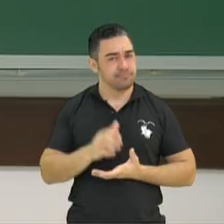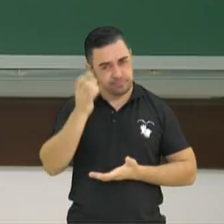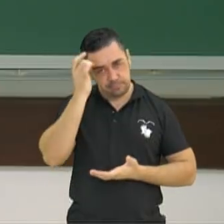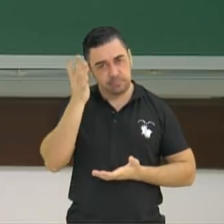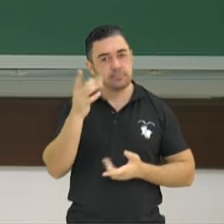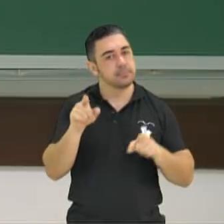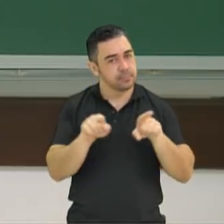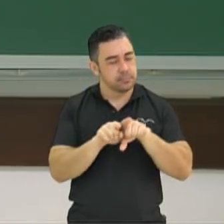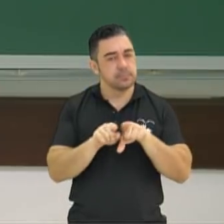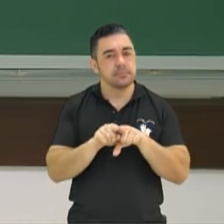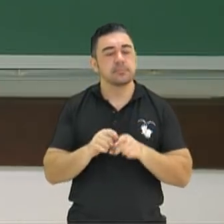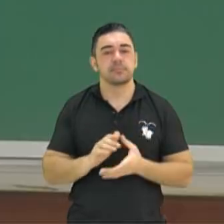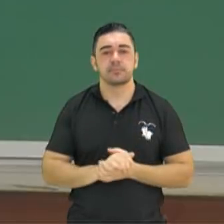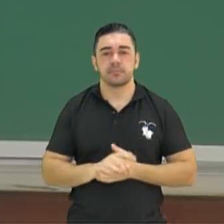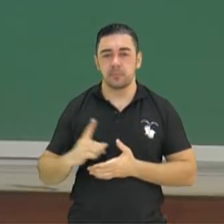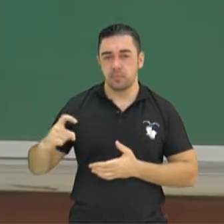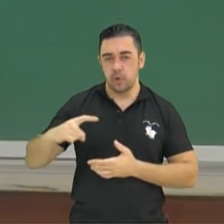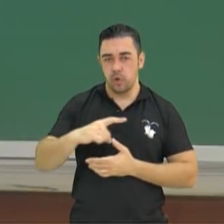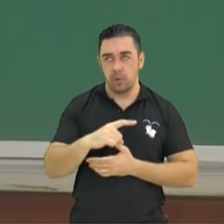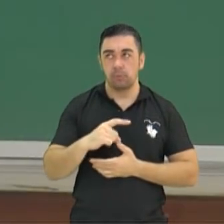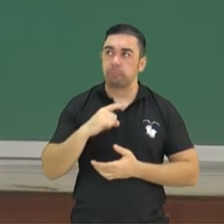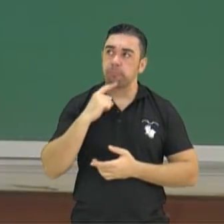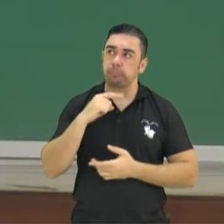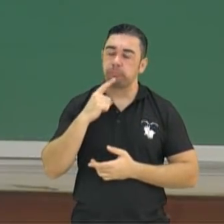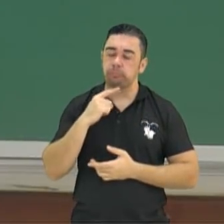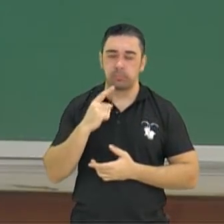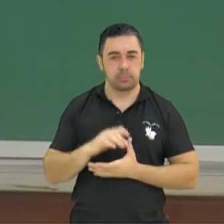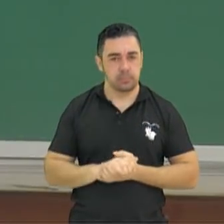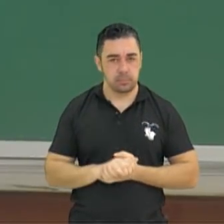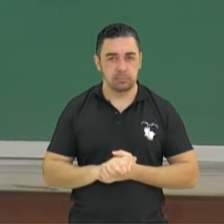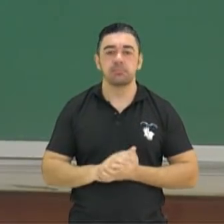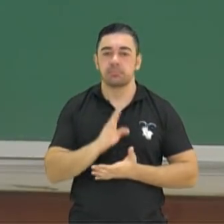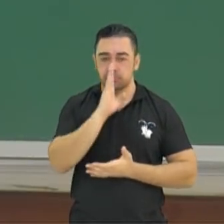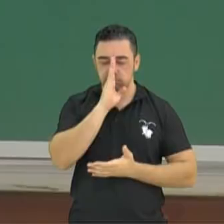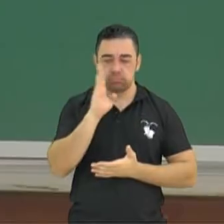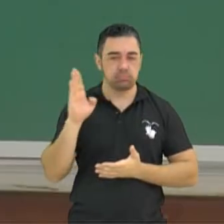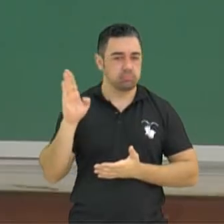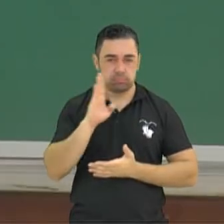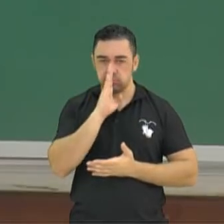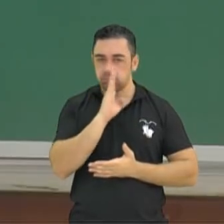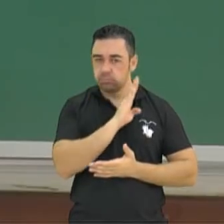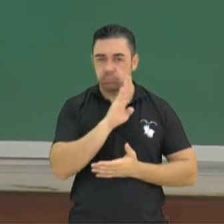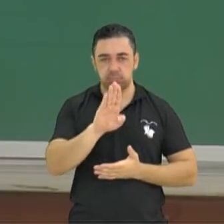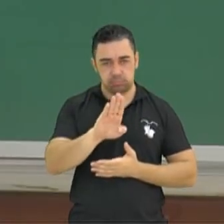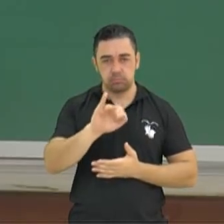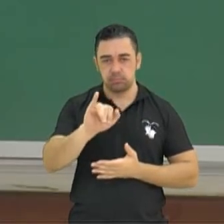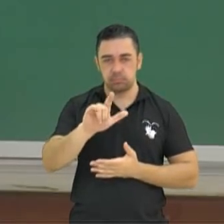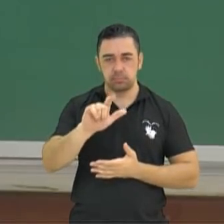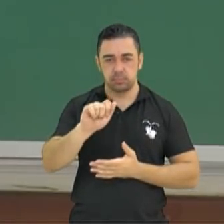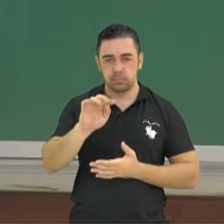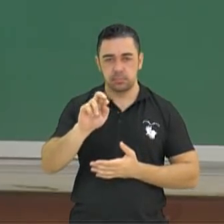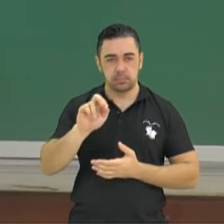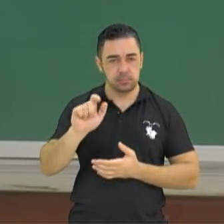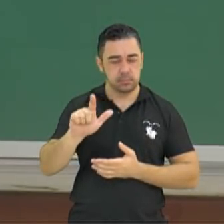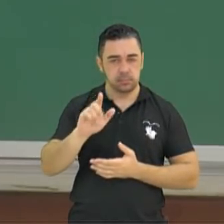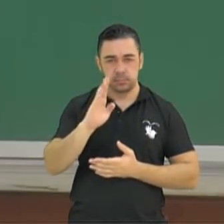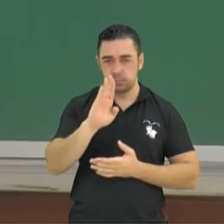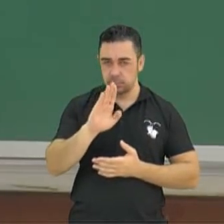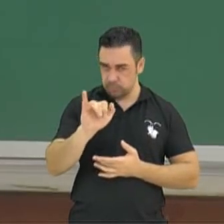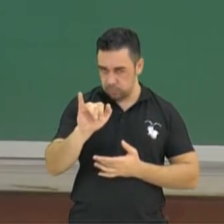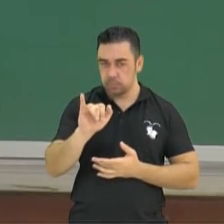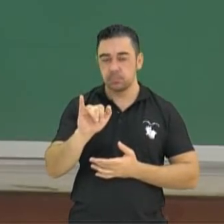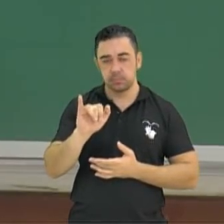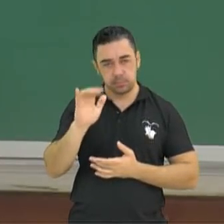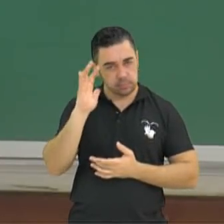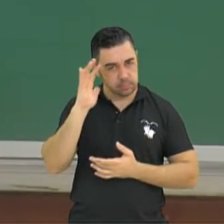fácil também, né, gente? Vamos lá, minhoca. Ah, minhoca eu fiquei na dúvida, professora. Minhoca é bilateral, tá? Apesar de você talvez ter pensado em dividir ela aqui no meio, ó,